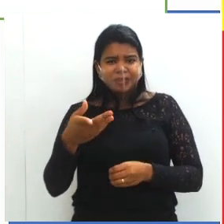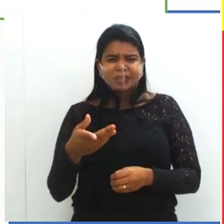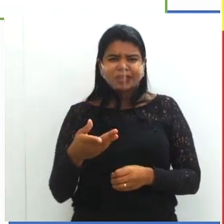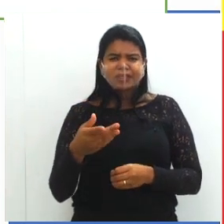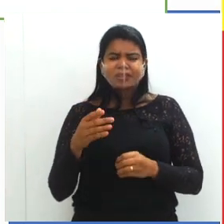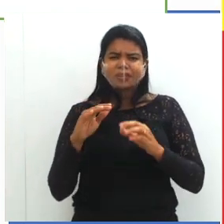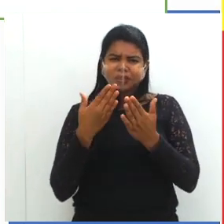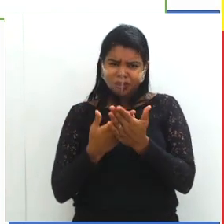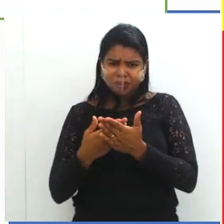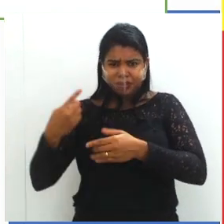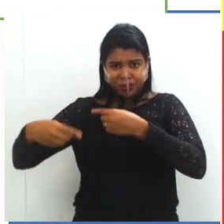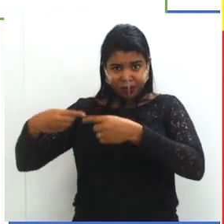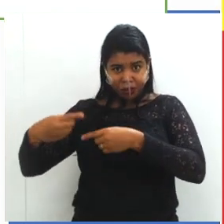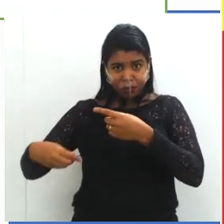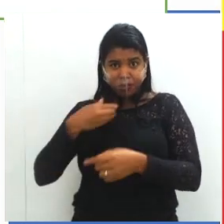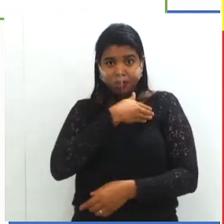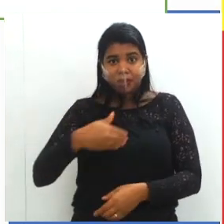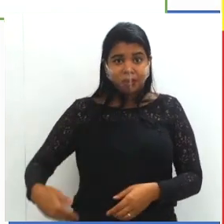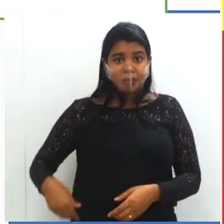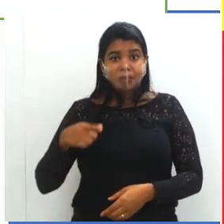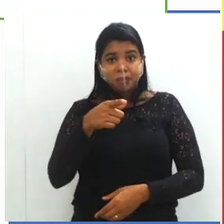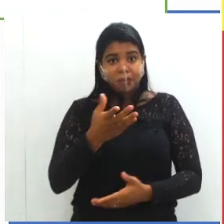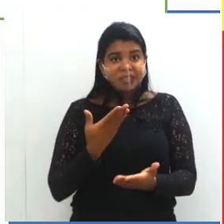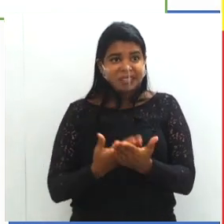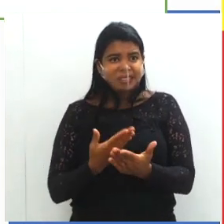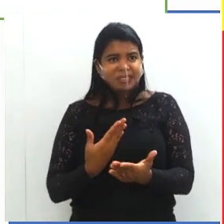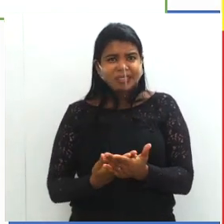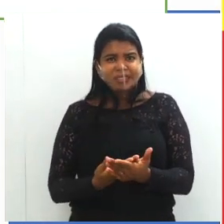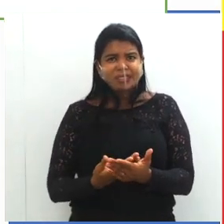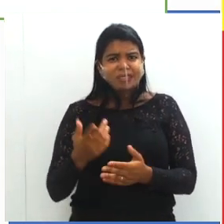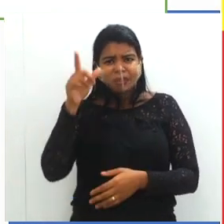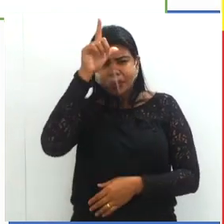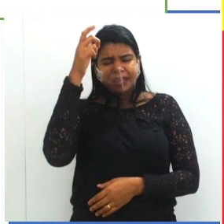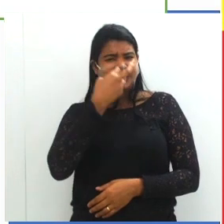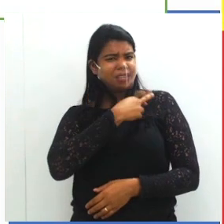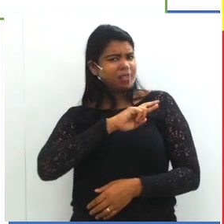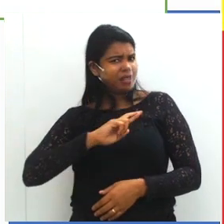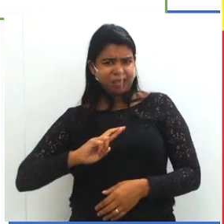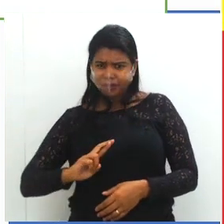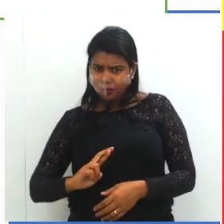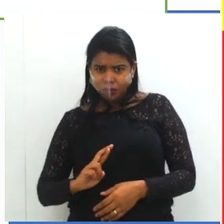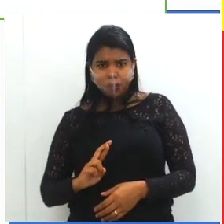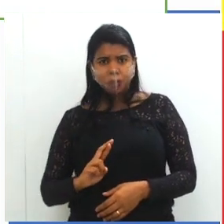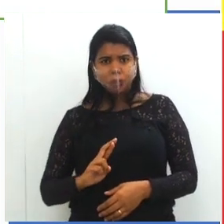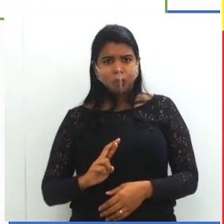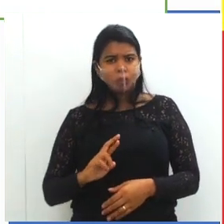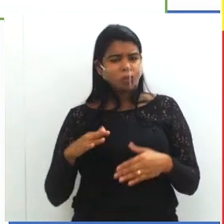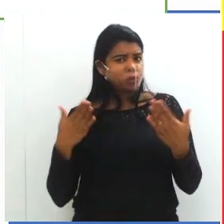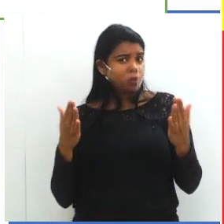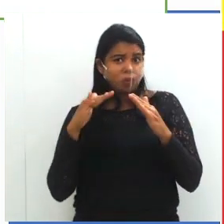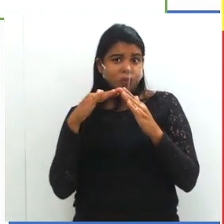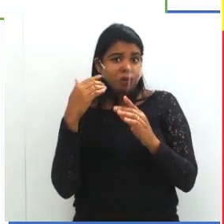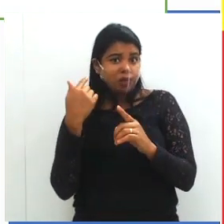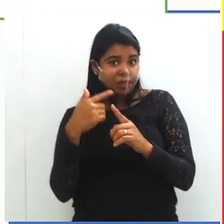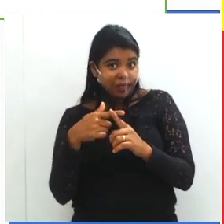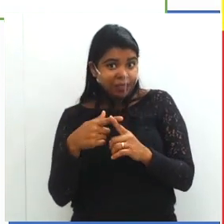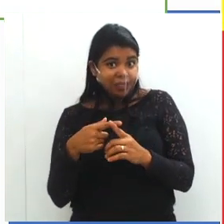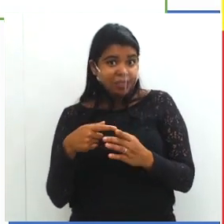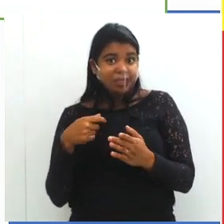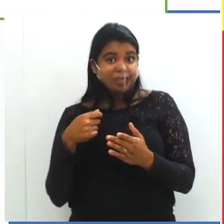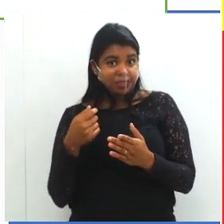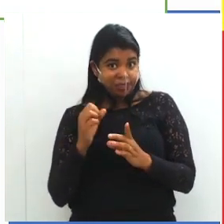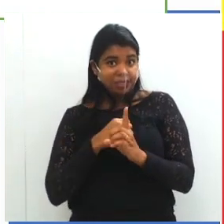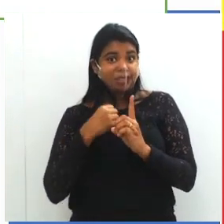estudantil. Você conhece alguma política pública? Você conhece algum líder religioso, algum membro religioso que